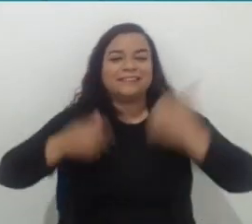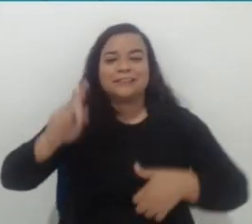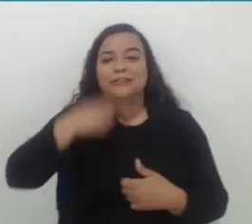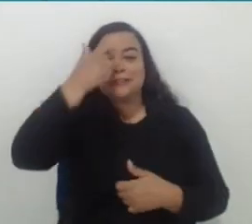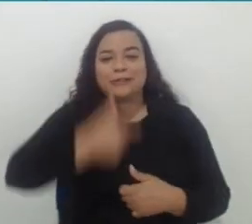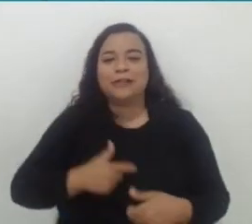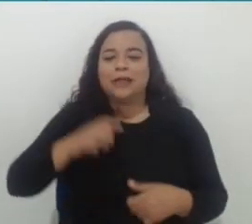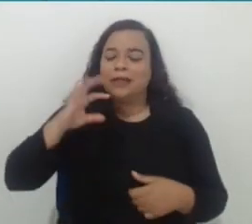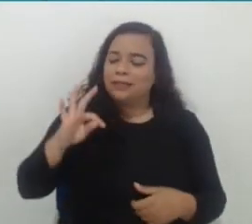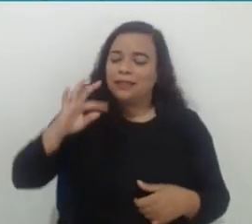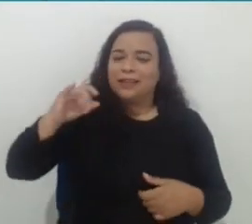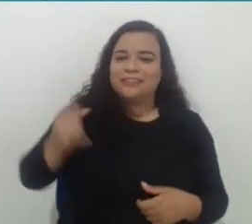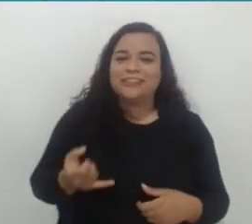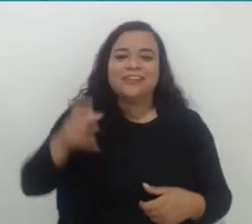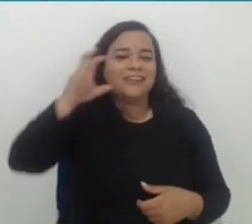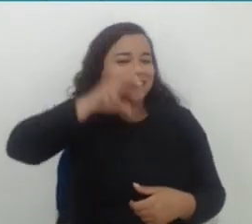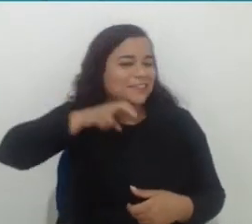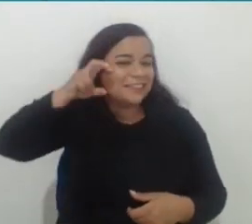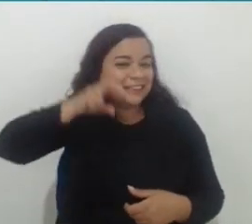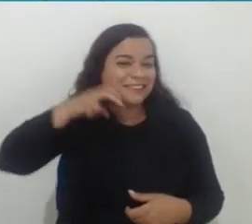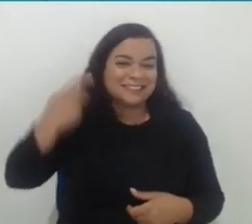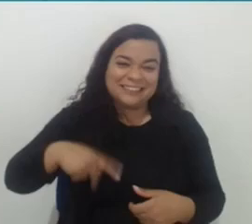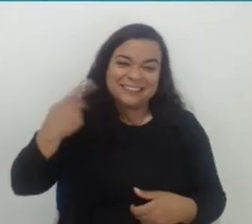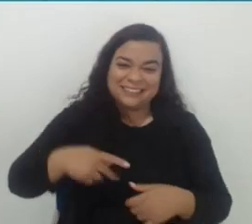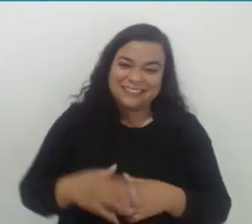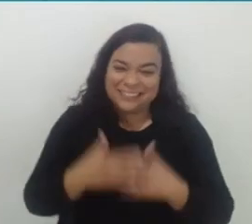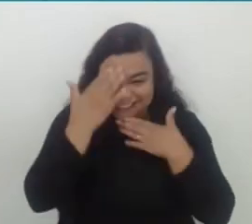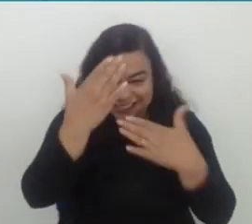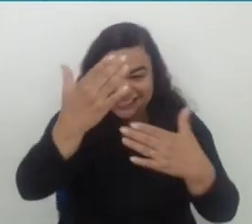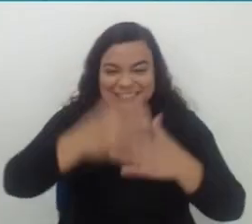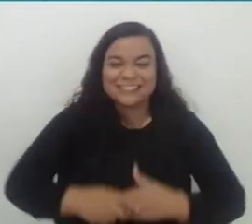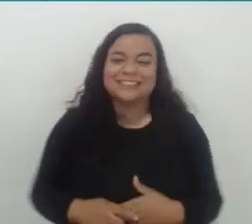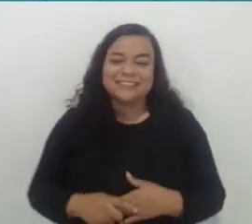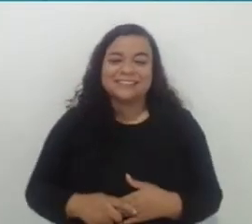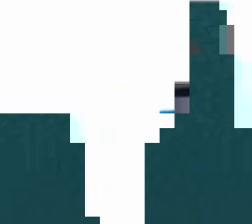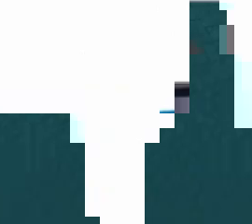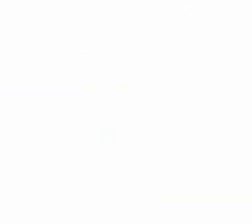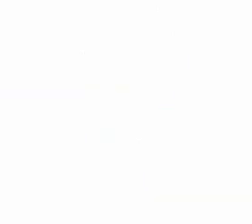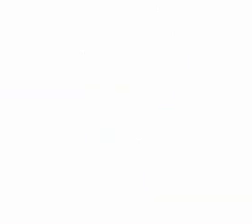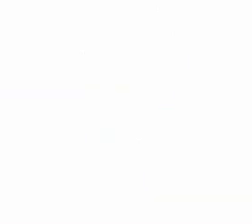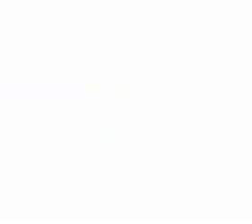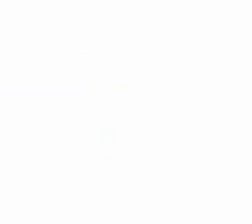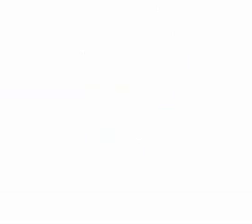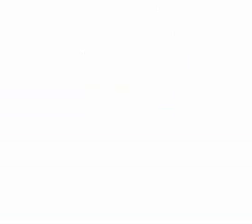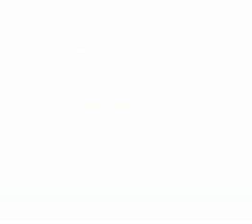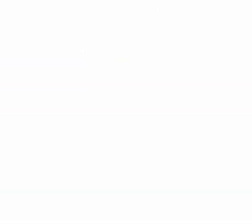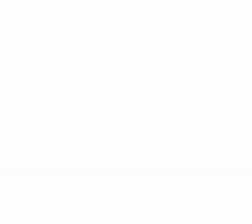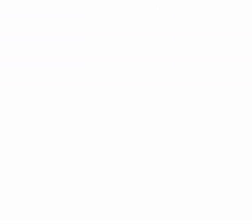Potiguar, como todos chamam, né? Muito obrigada.